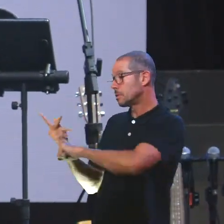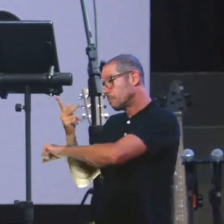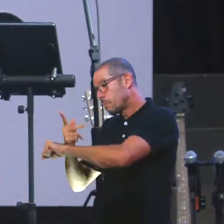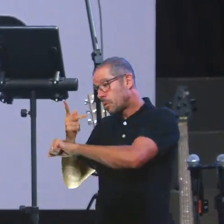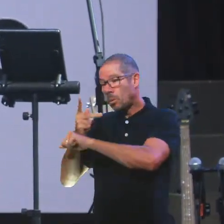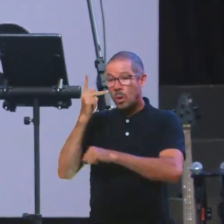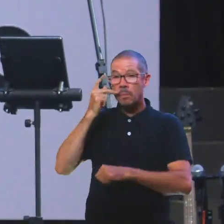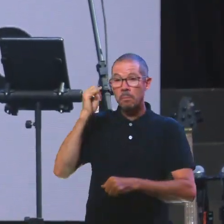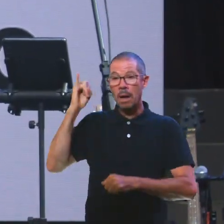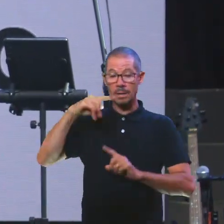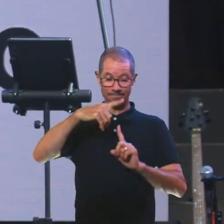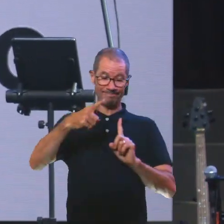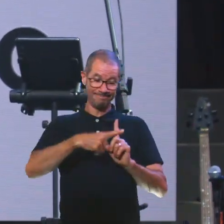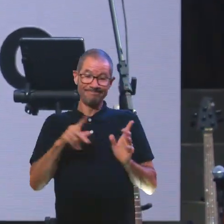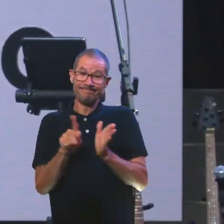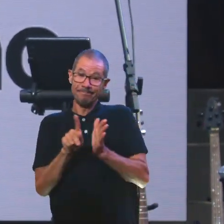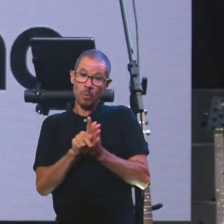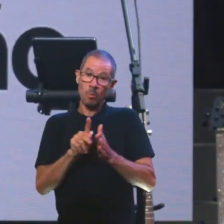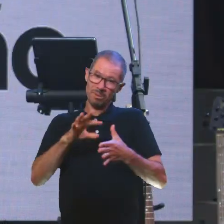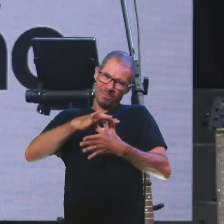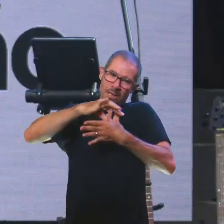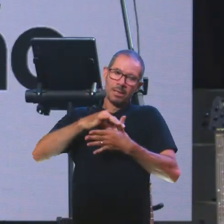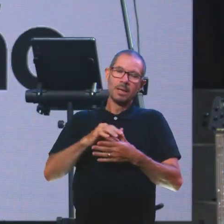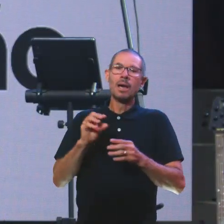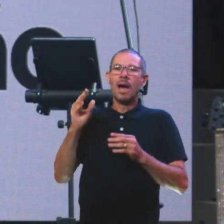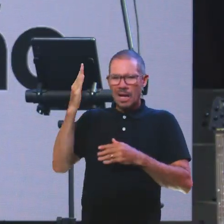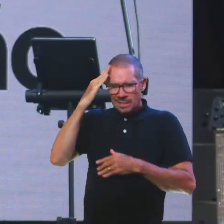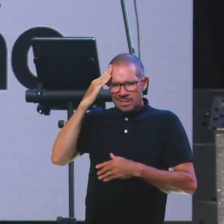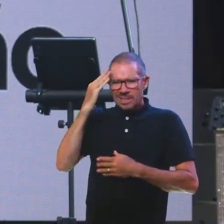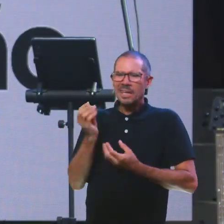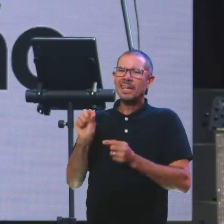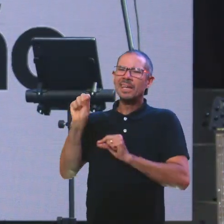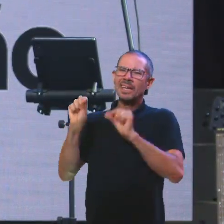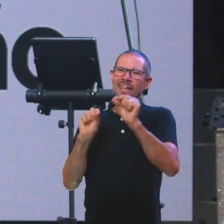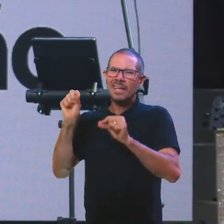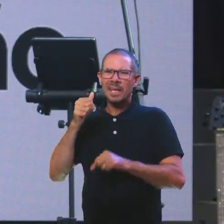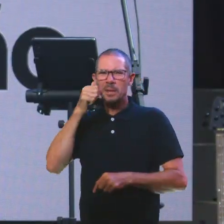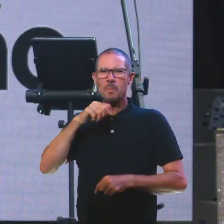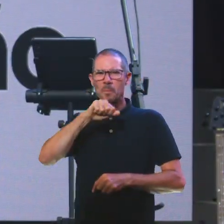seus pais biológicos, mas eu sei quem é meu pai e eu sei quem é minha mãe.